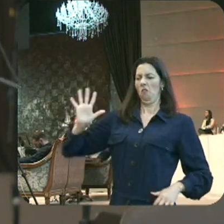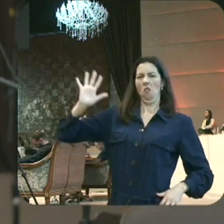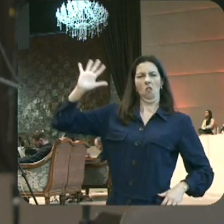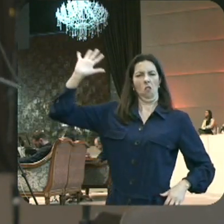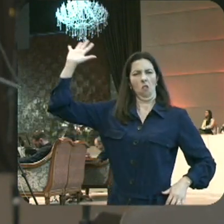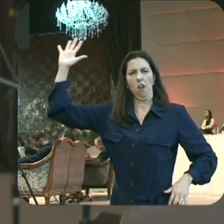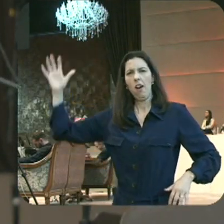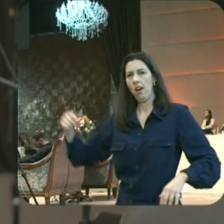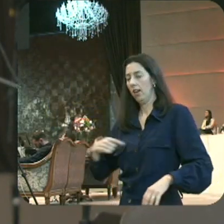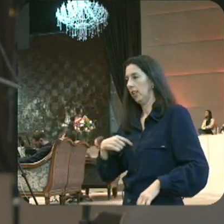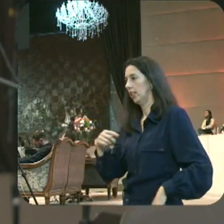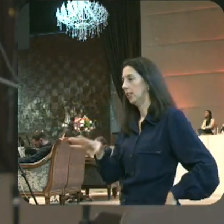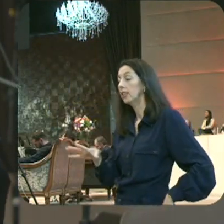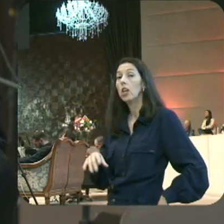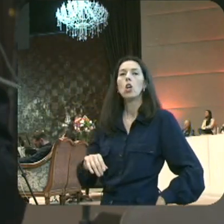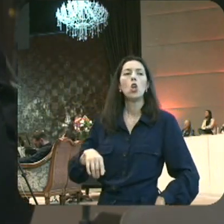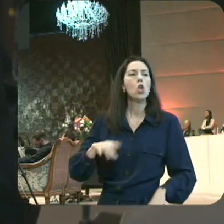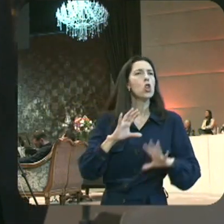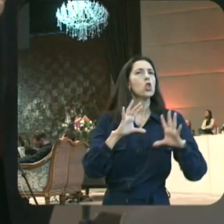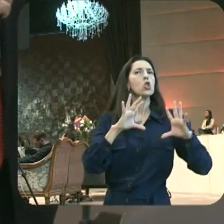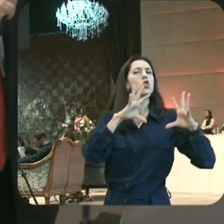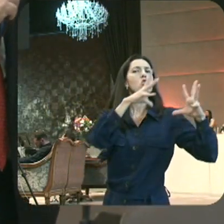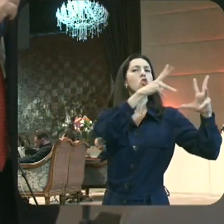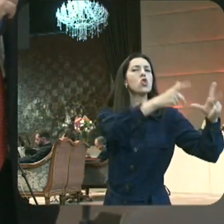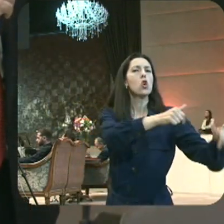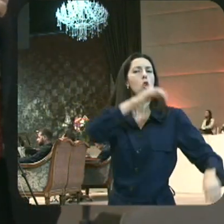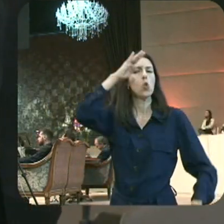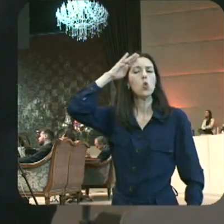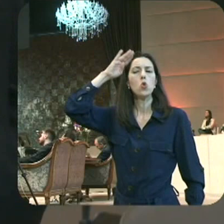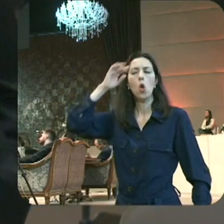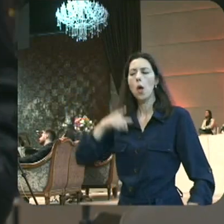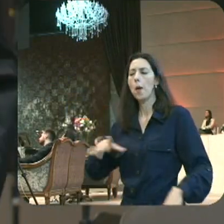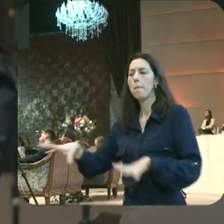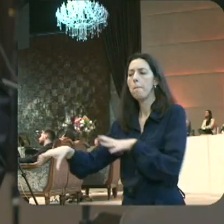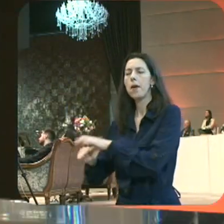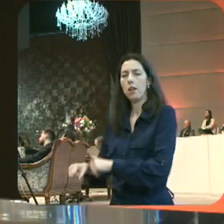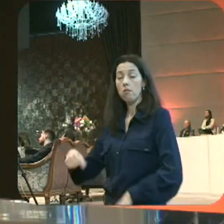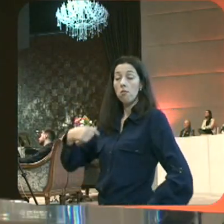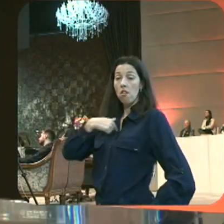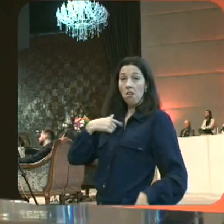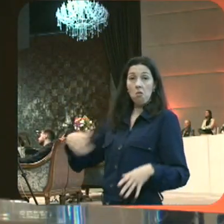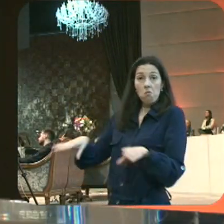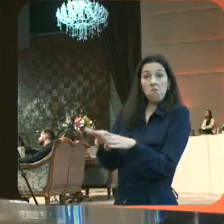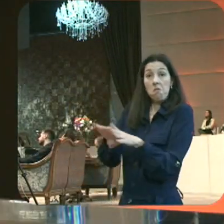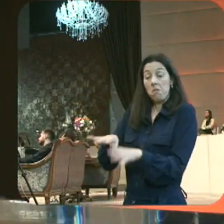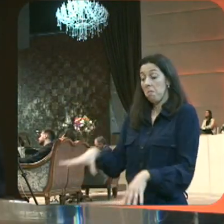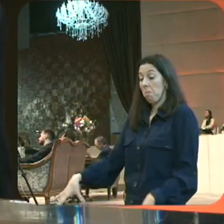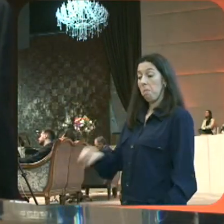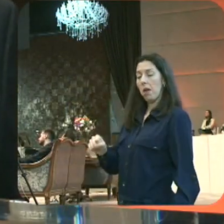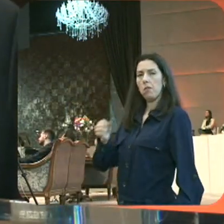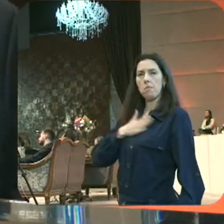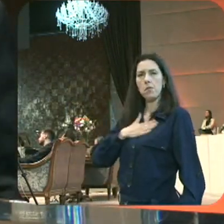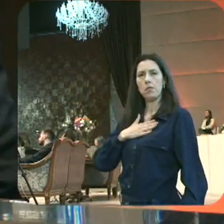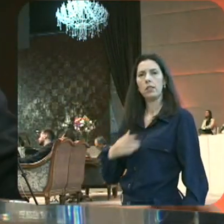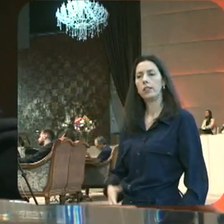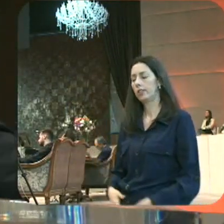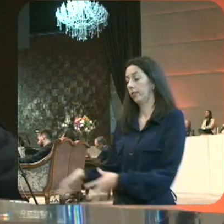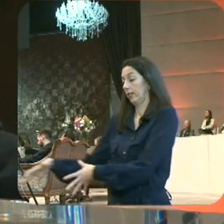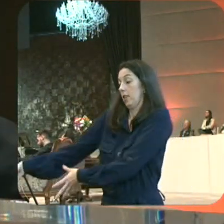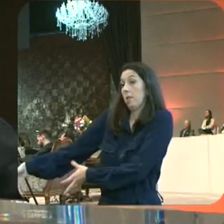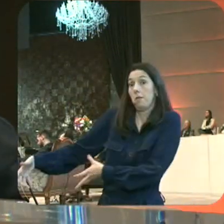olha, todo soldado tem direito ao despojo de guerra, e eu vou pegar para mim. E